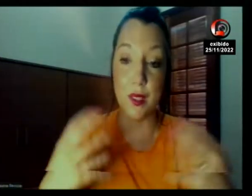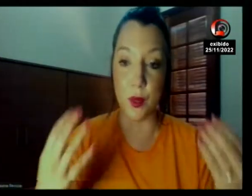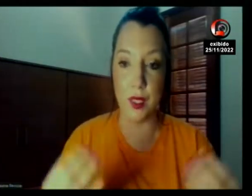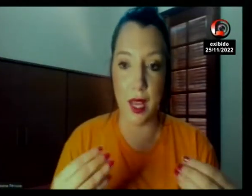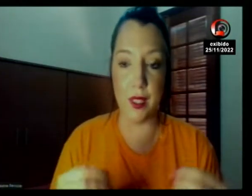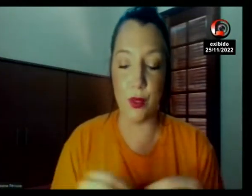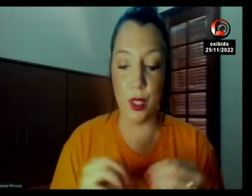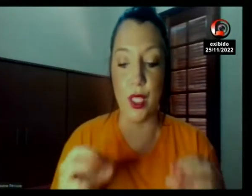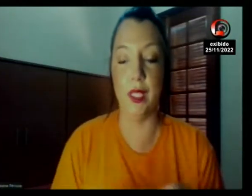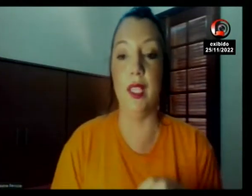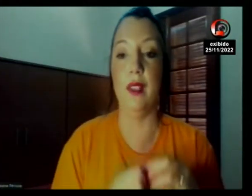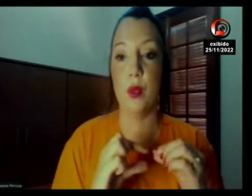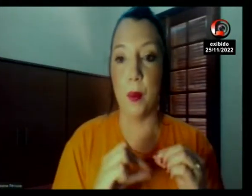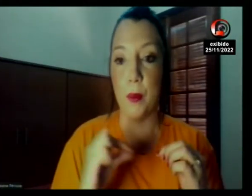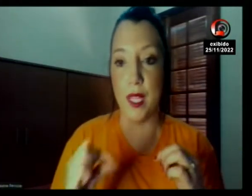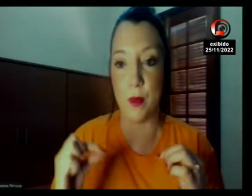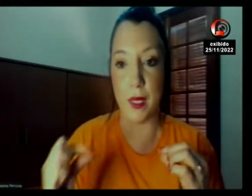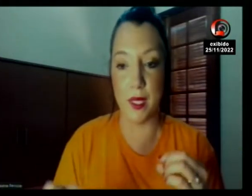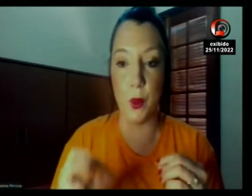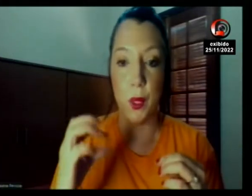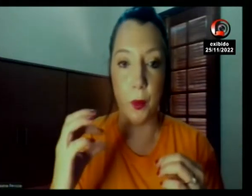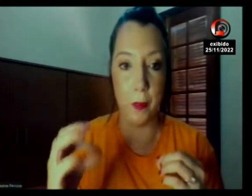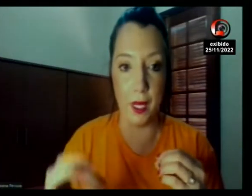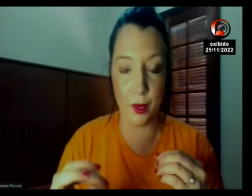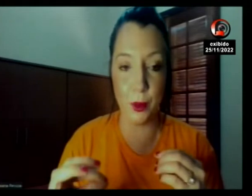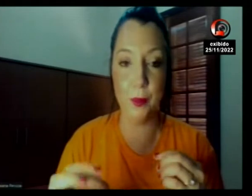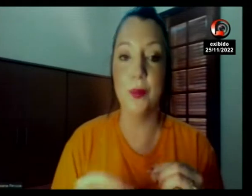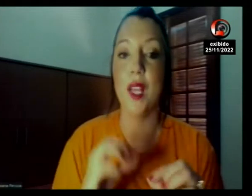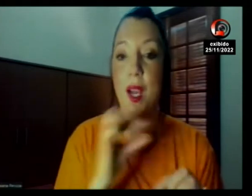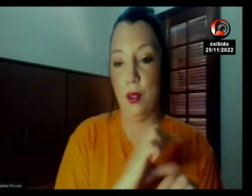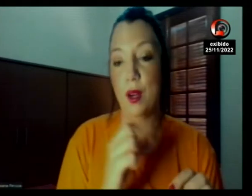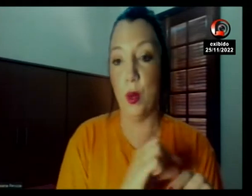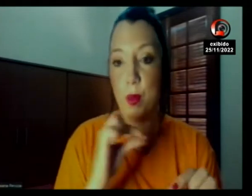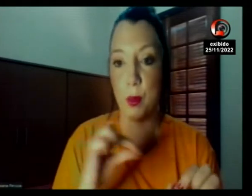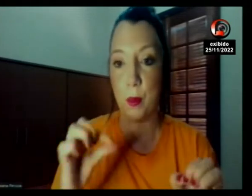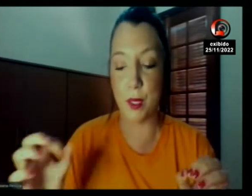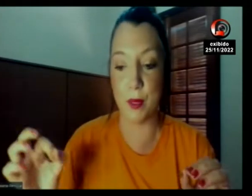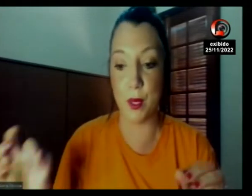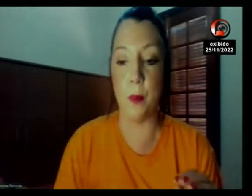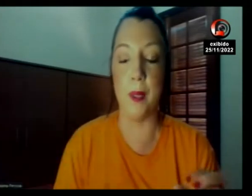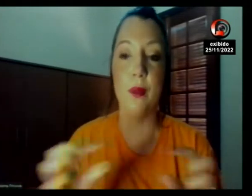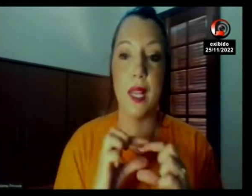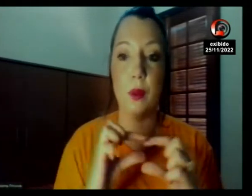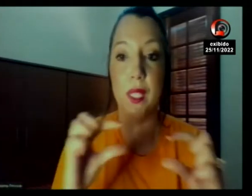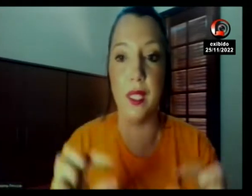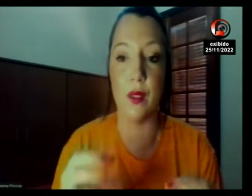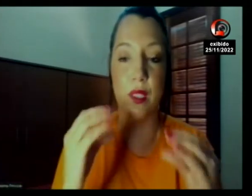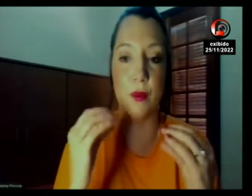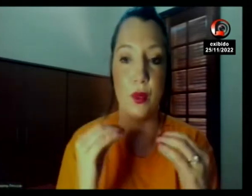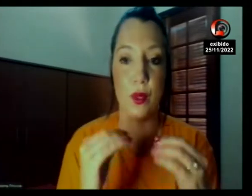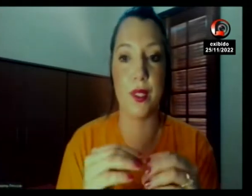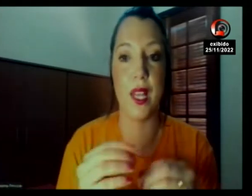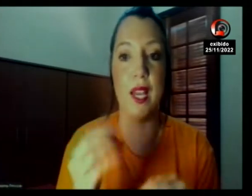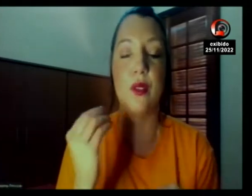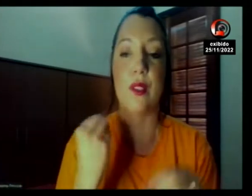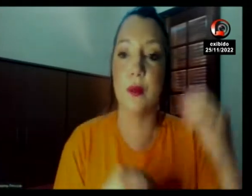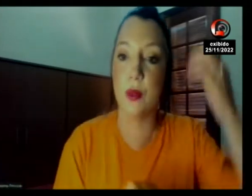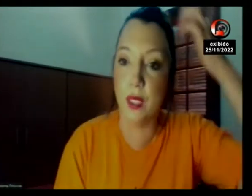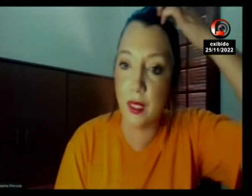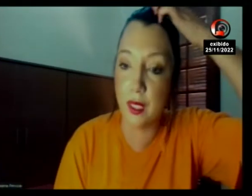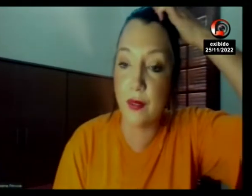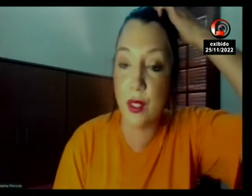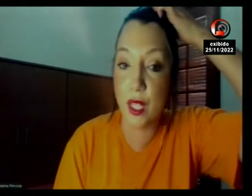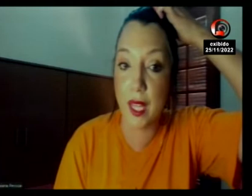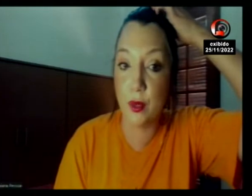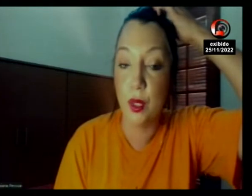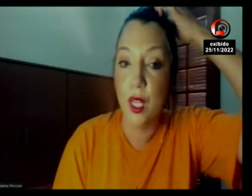As nossas redes sociais, eu vou deixar aqui, Grupo Mulheres Brasil Rio Preto, @ Grupo Mulheres Brasil Rio Preto. Lá no link, nós temos o nosso site, nós temos